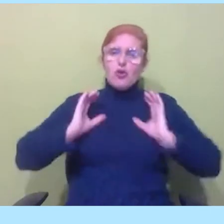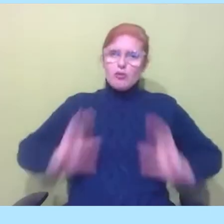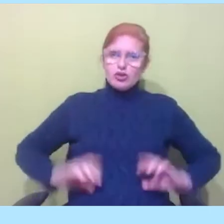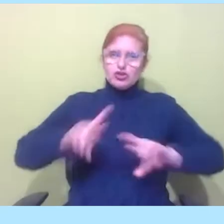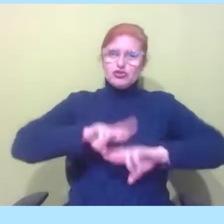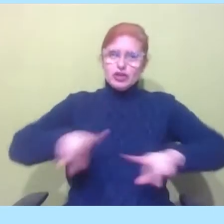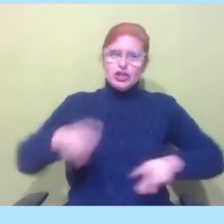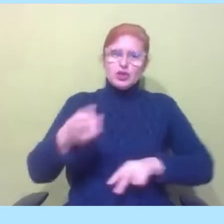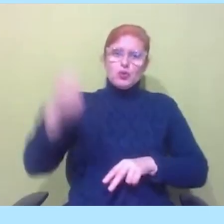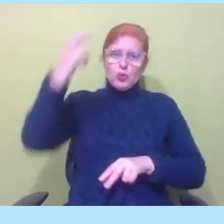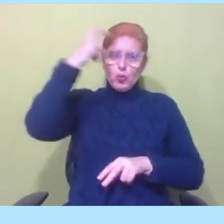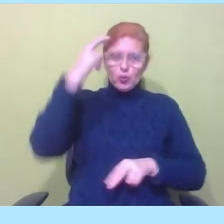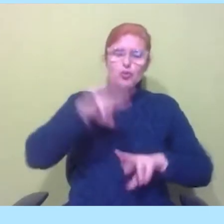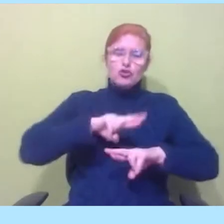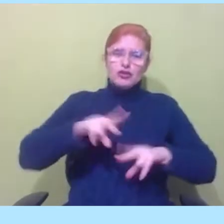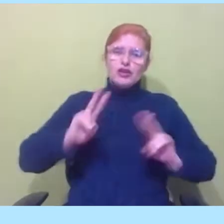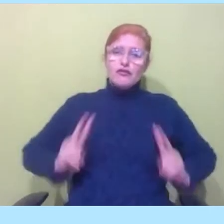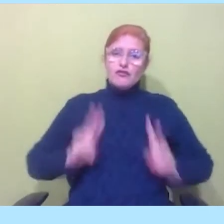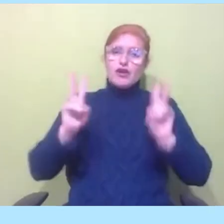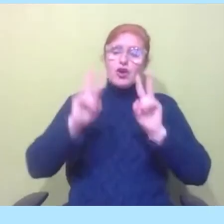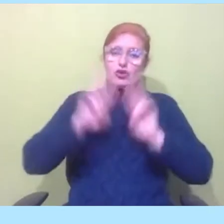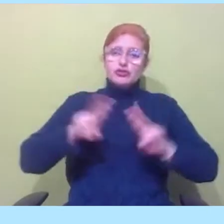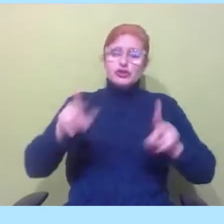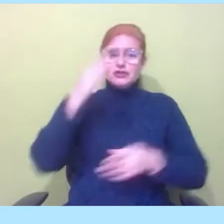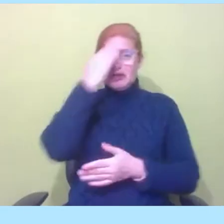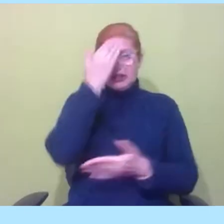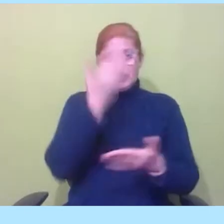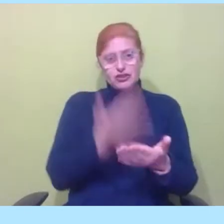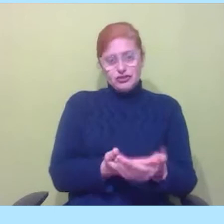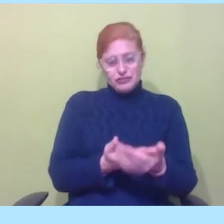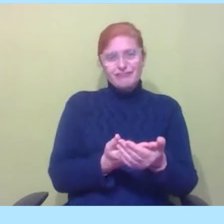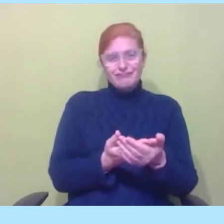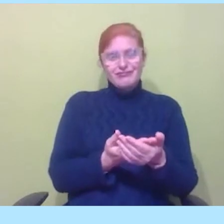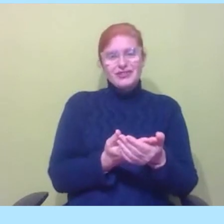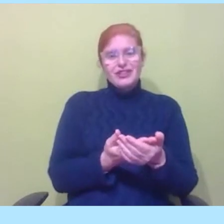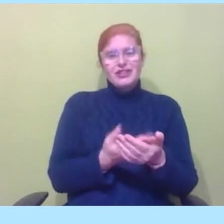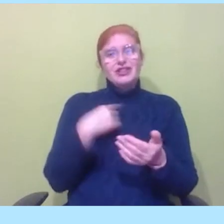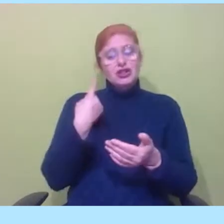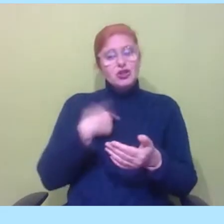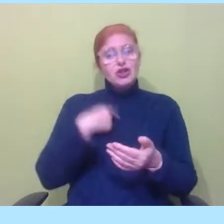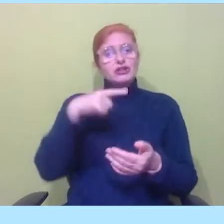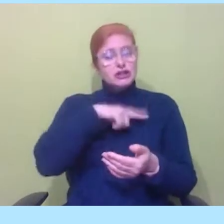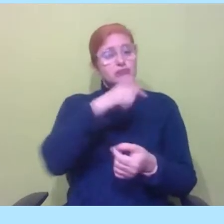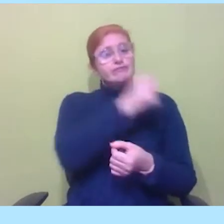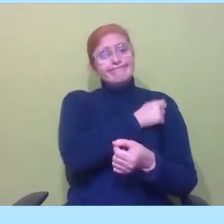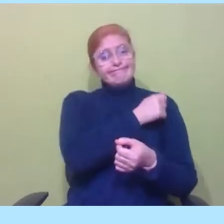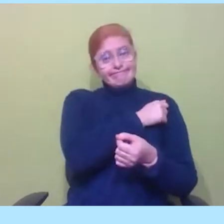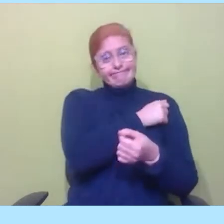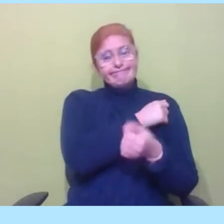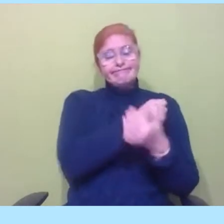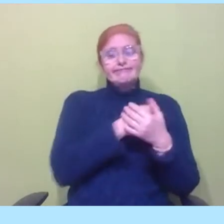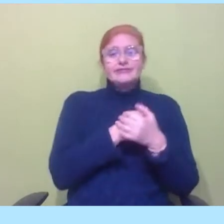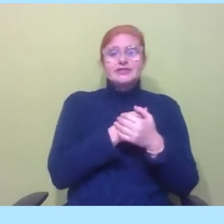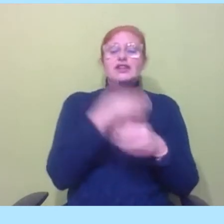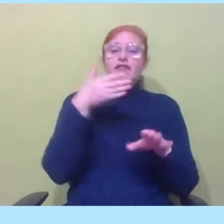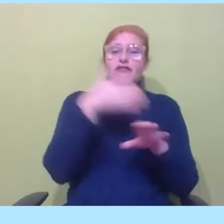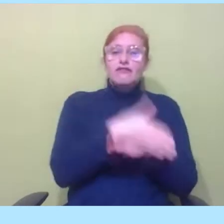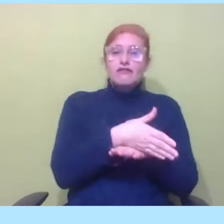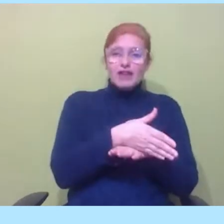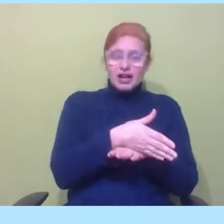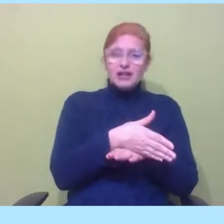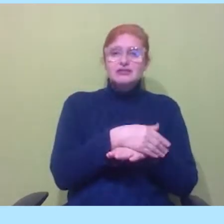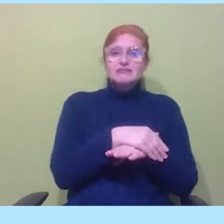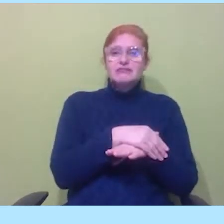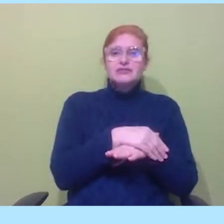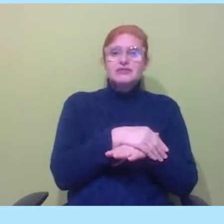eu acredito que é isso, na mesma medida que a gente tem estudante que vai invadir o espaço